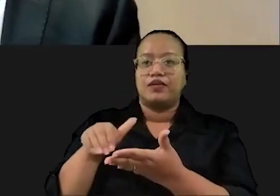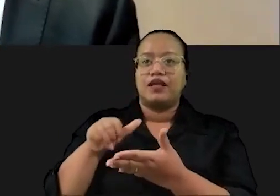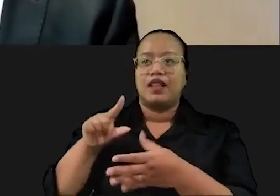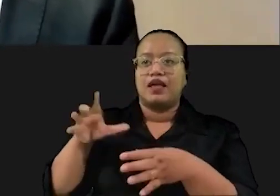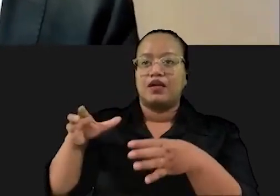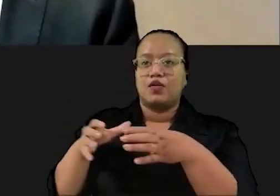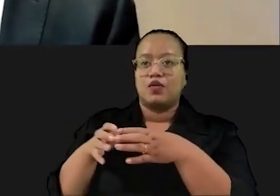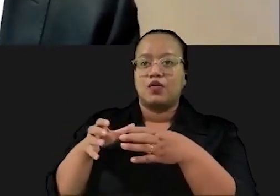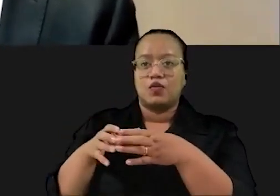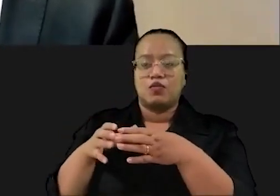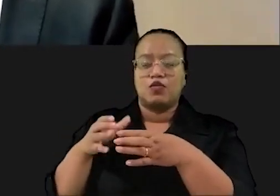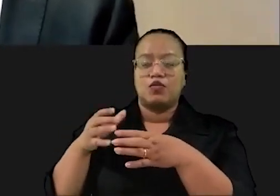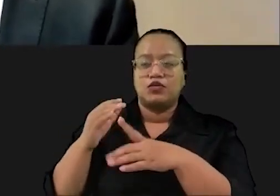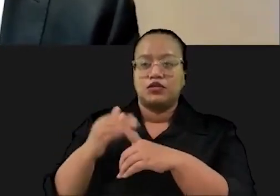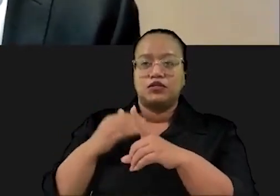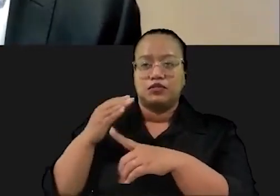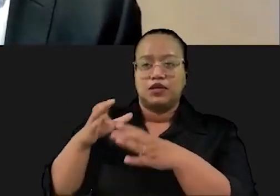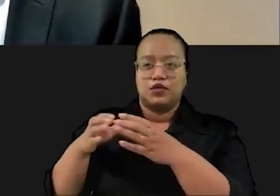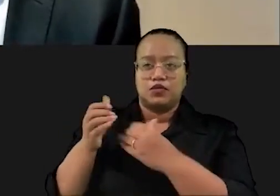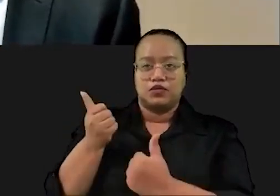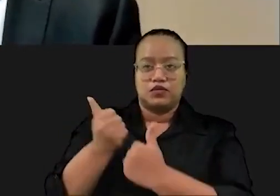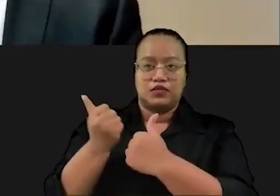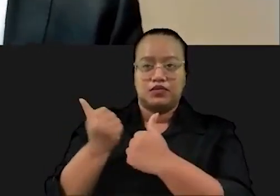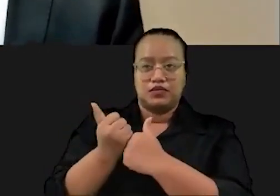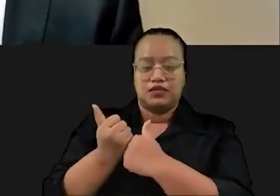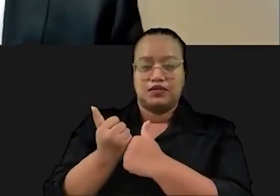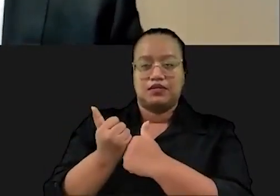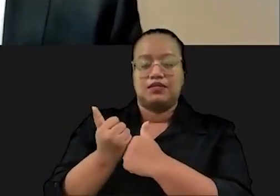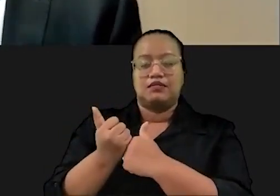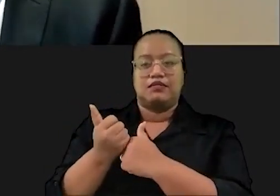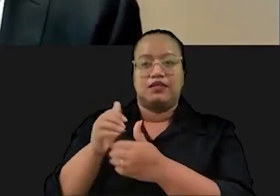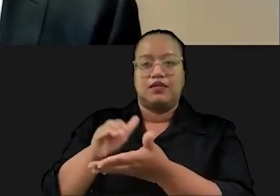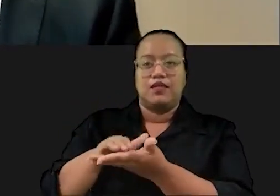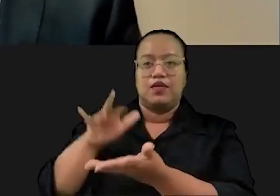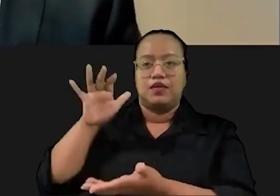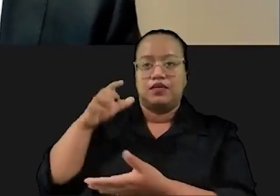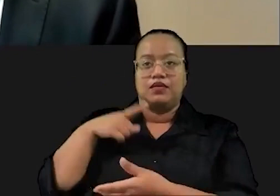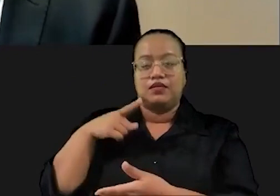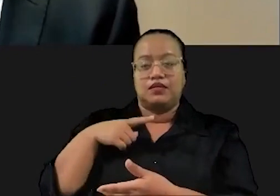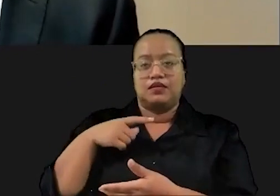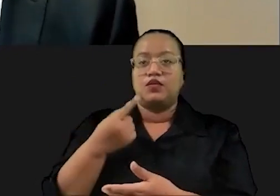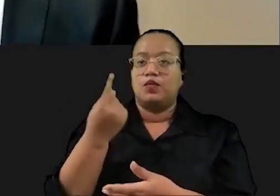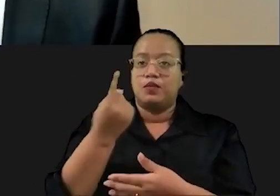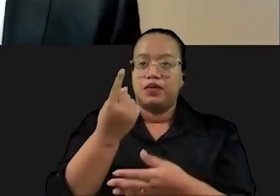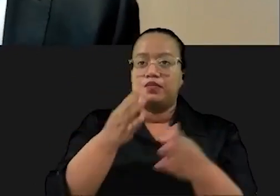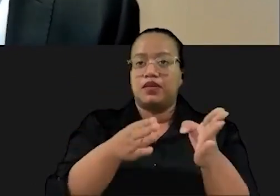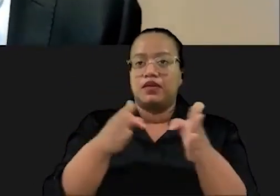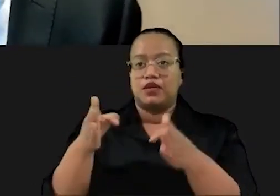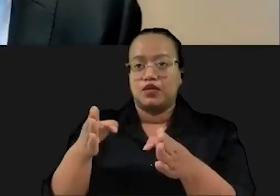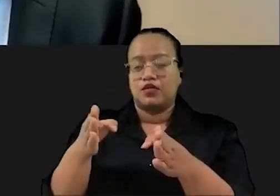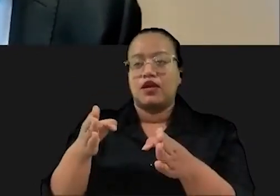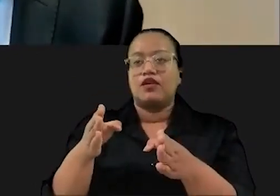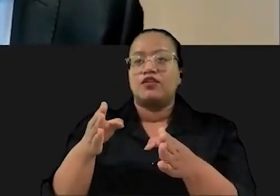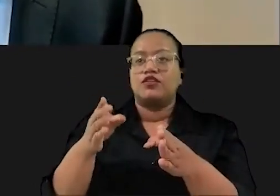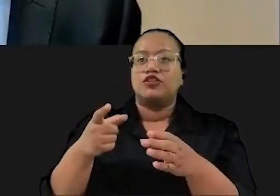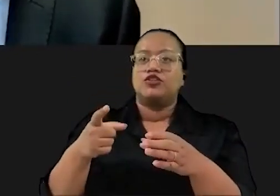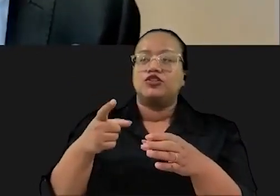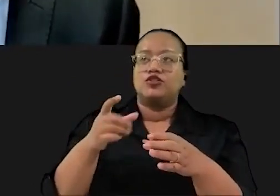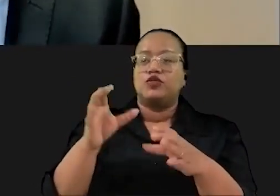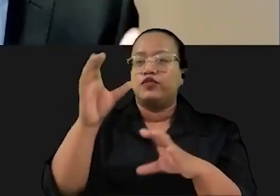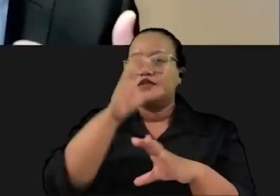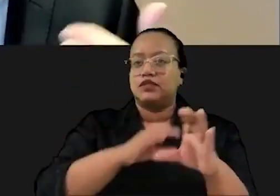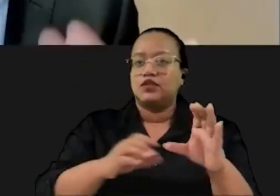claro, depois vencida essa primeira etapa, a coisa volta a funcionar de uma forma mais harmoniosa.